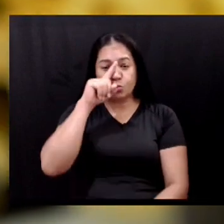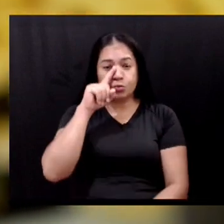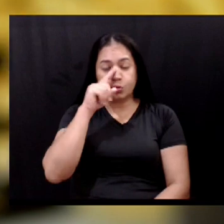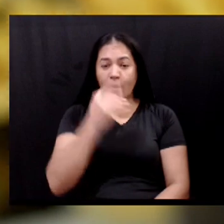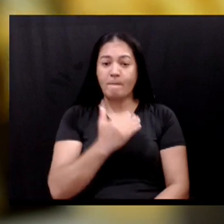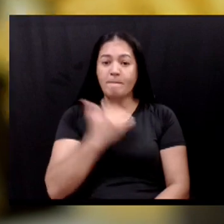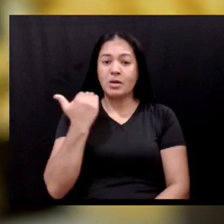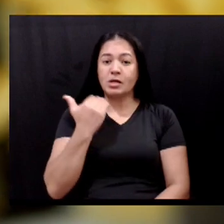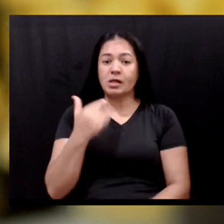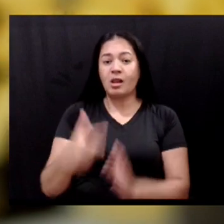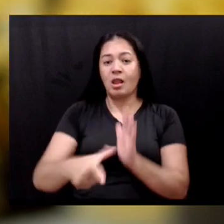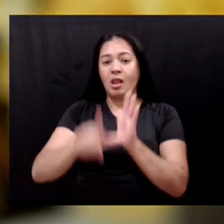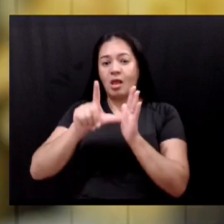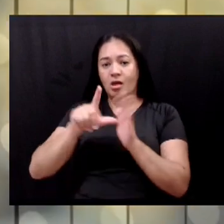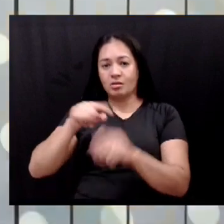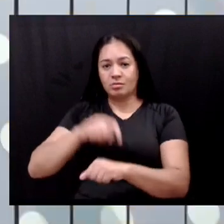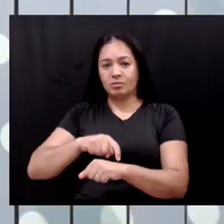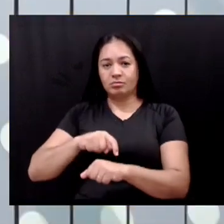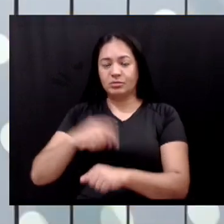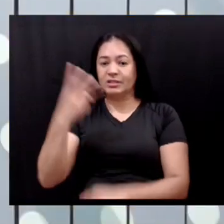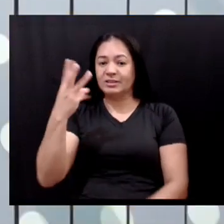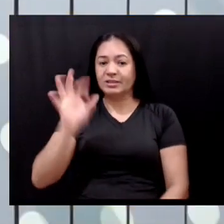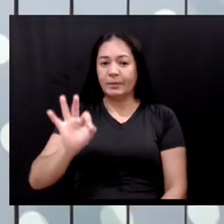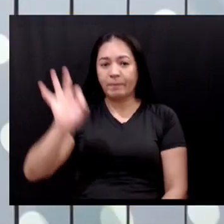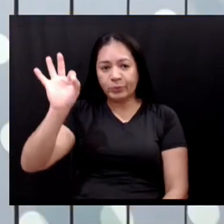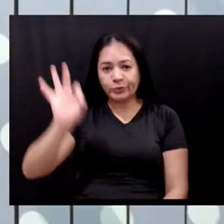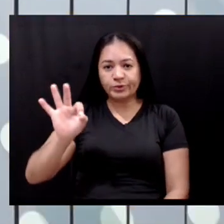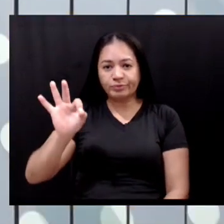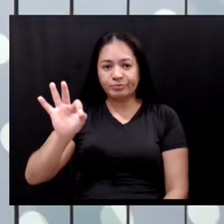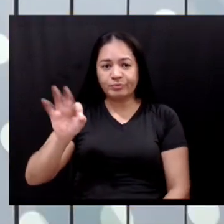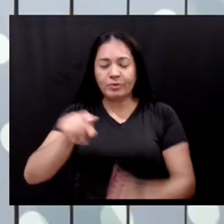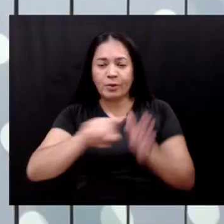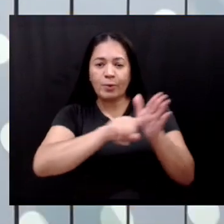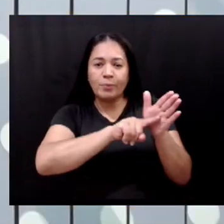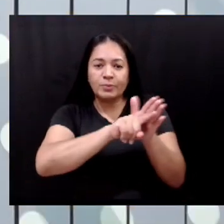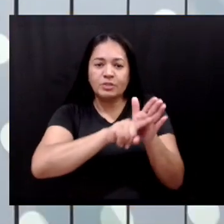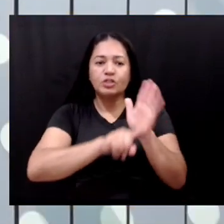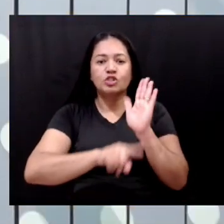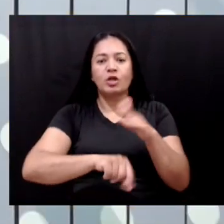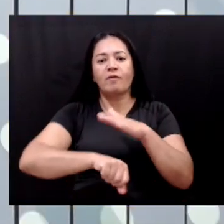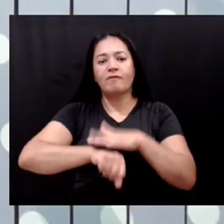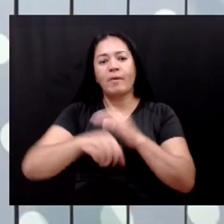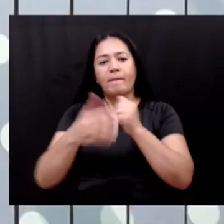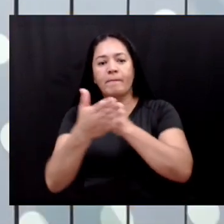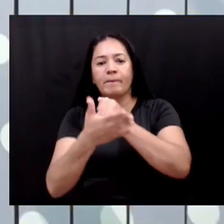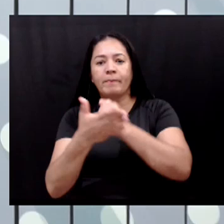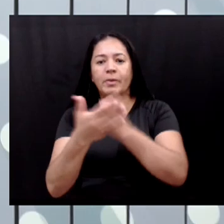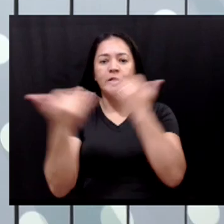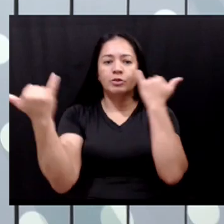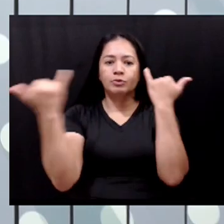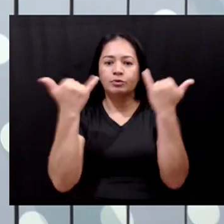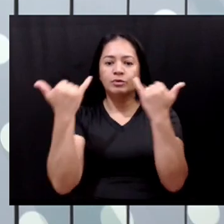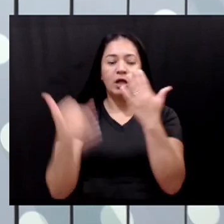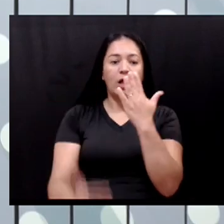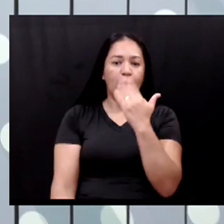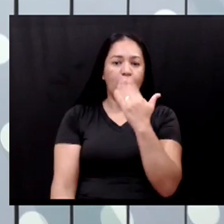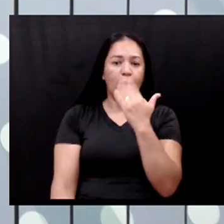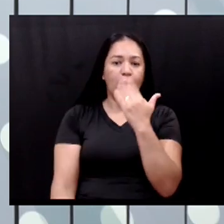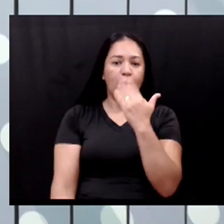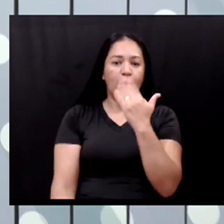em 3%. A pesquisa foi feita com base em dados alimentares de 8